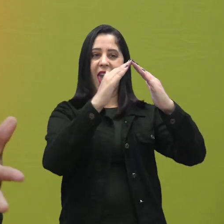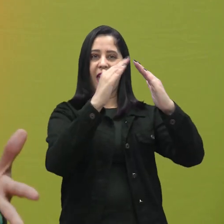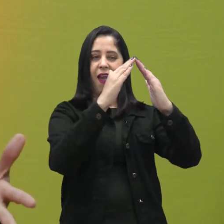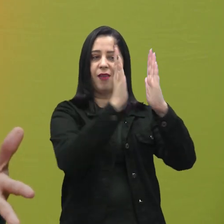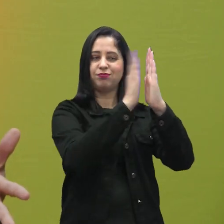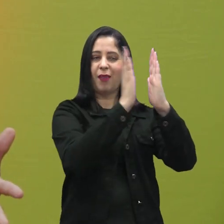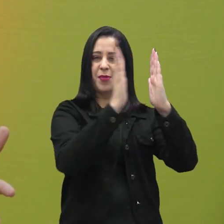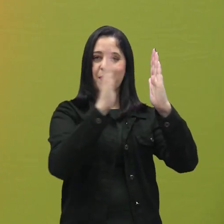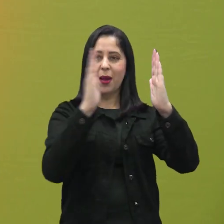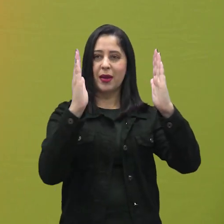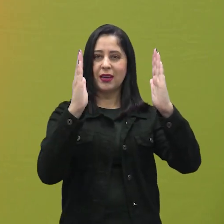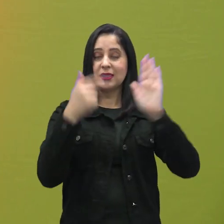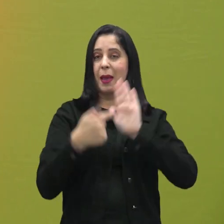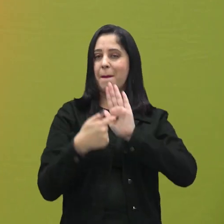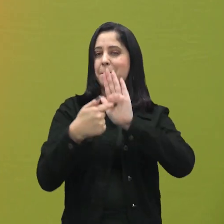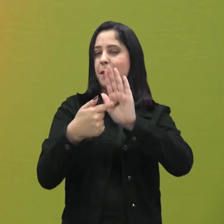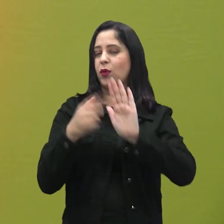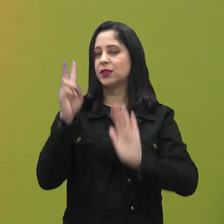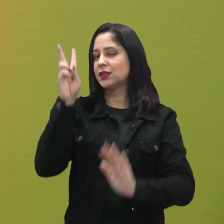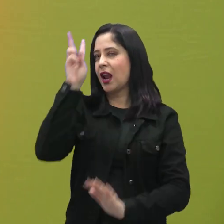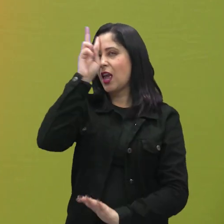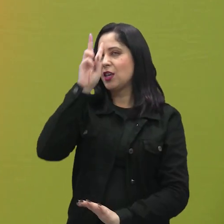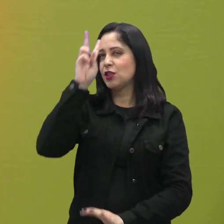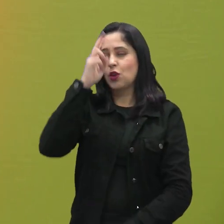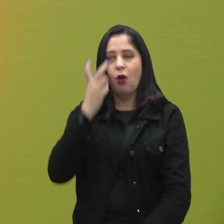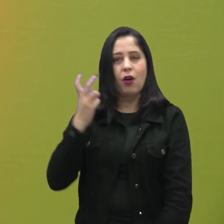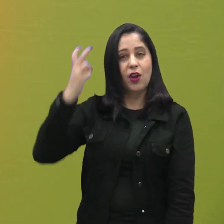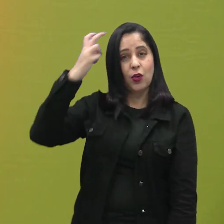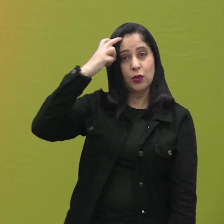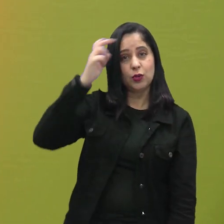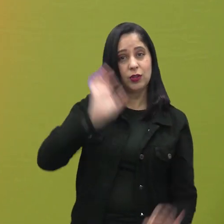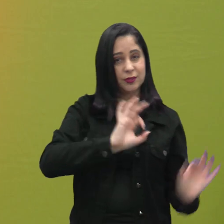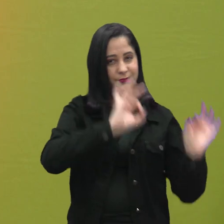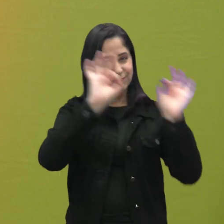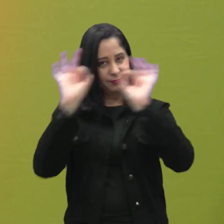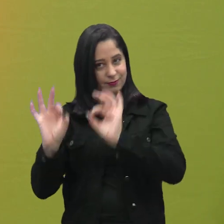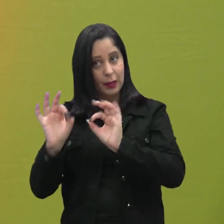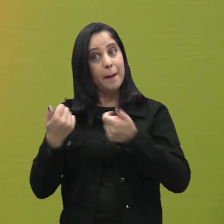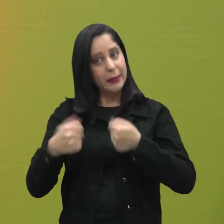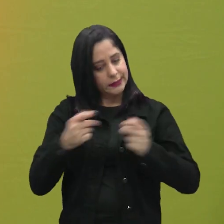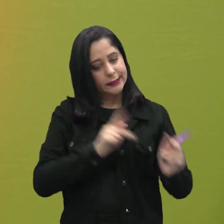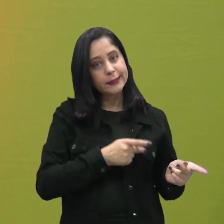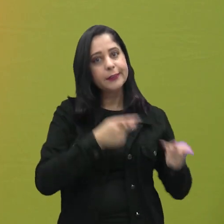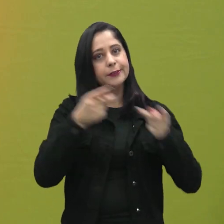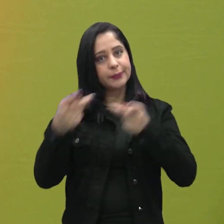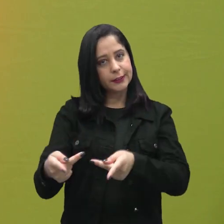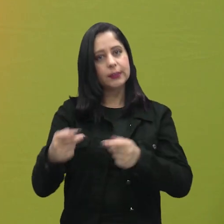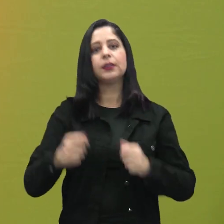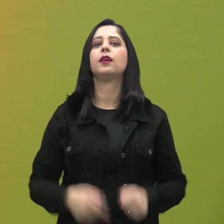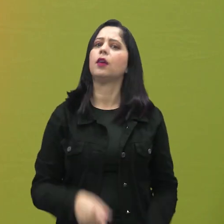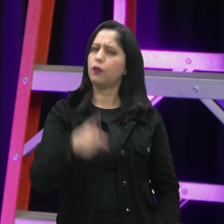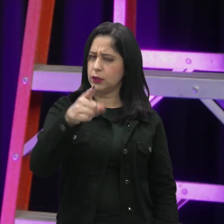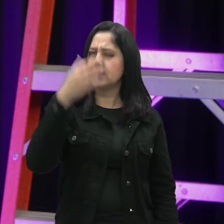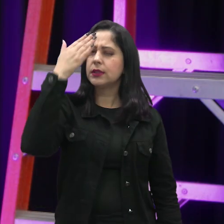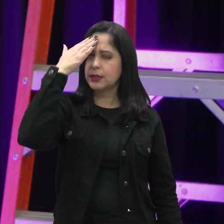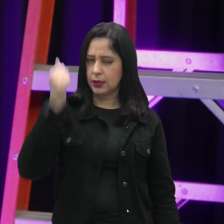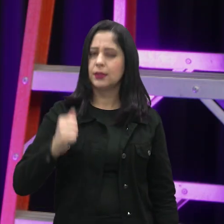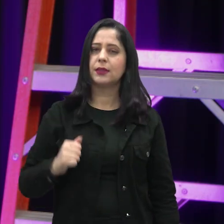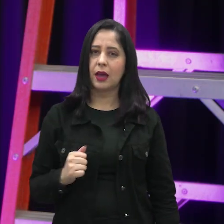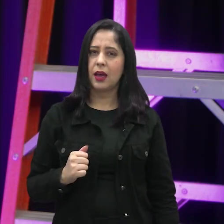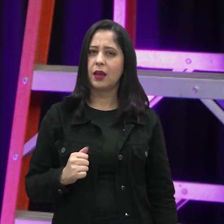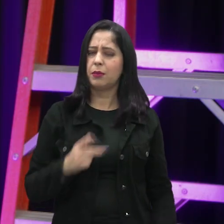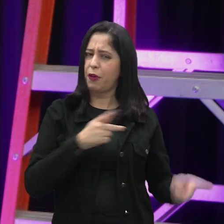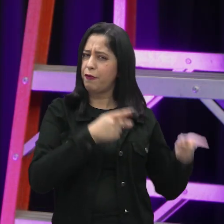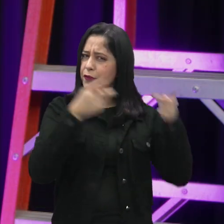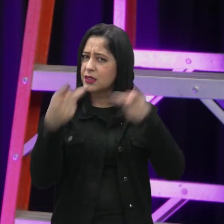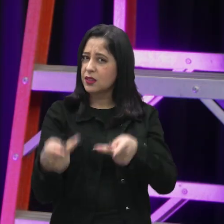são ricas em história e cultura, né? Para conferir um pouco mais do acervo, tem que visitar, viu? Pois é, você já sabe